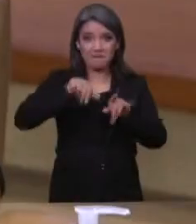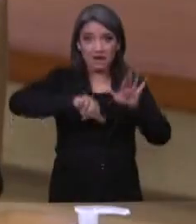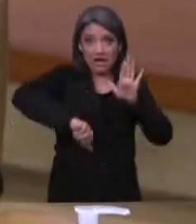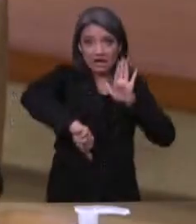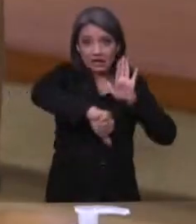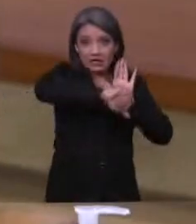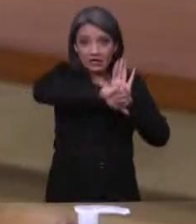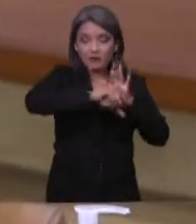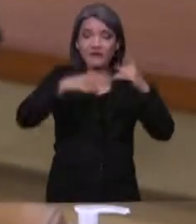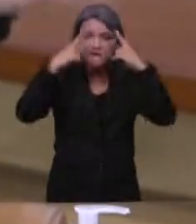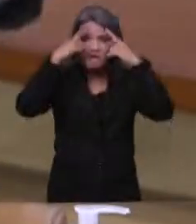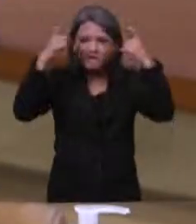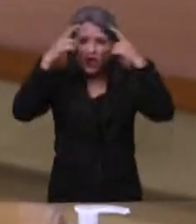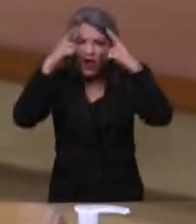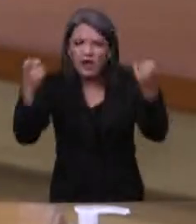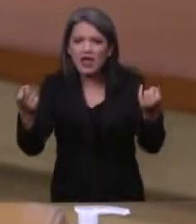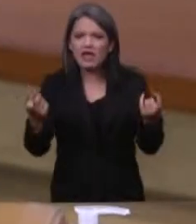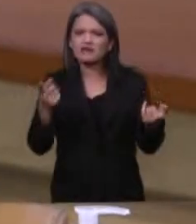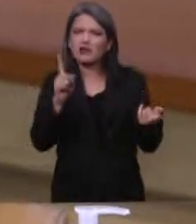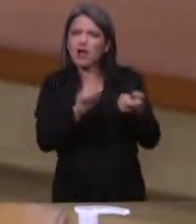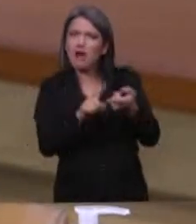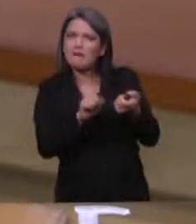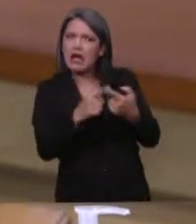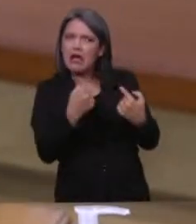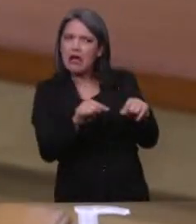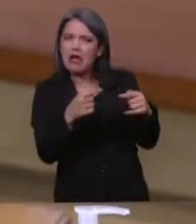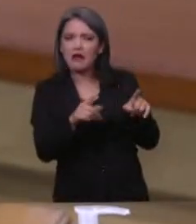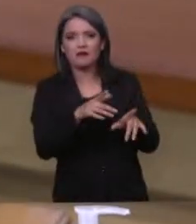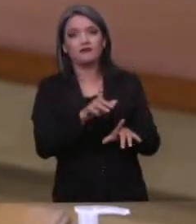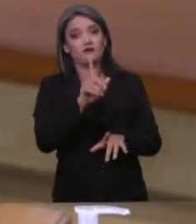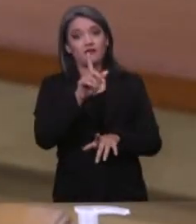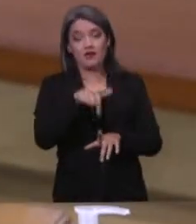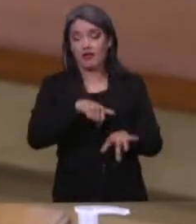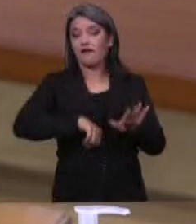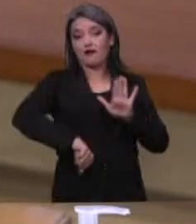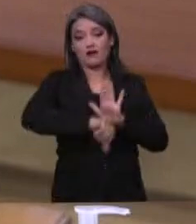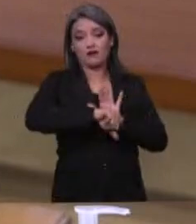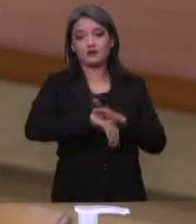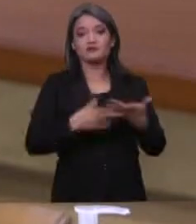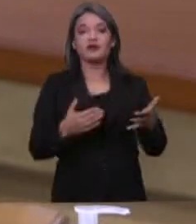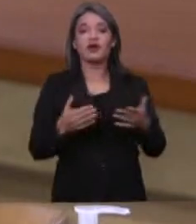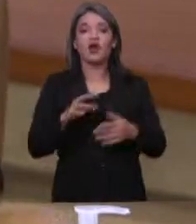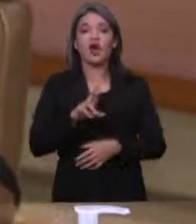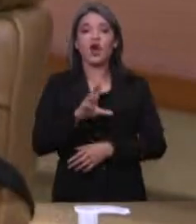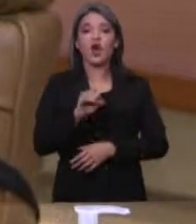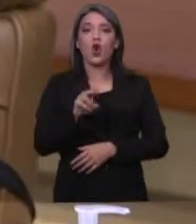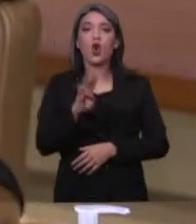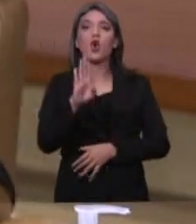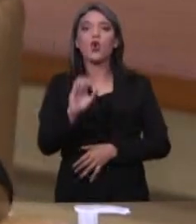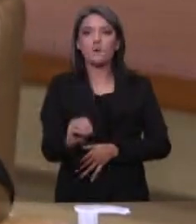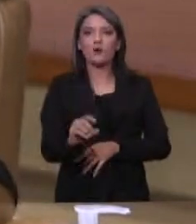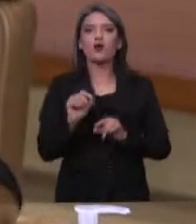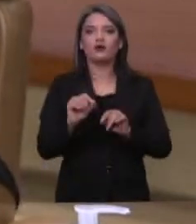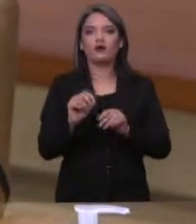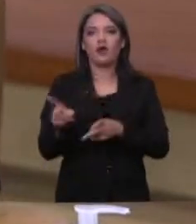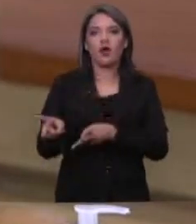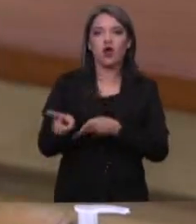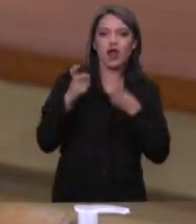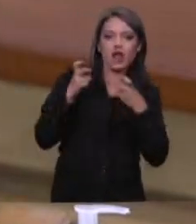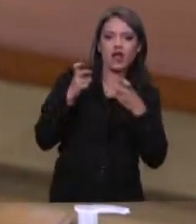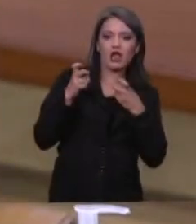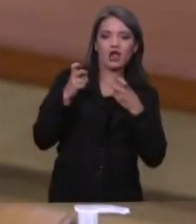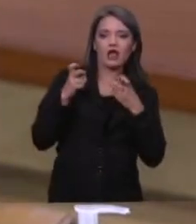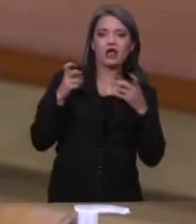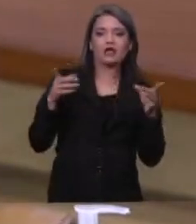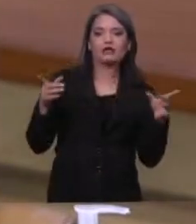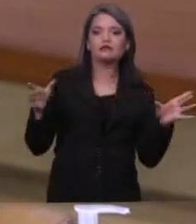praticar violência e grave ameaça gratuita contra outra pessoa. O que é o roubo? É a soma da subtração